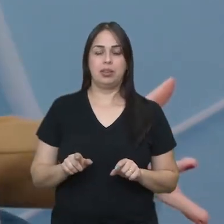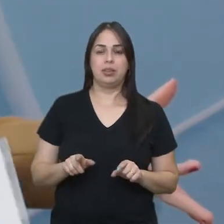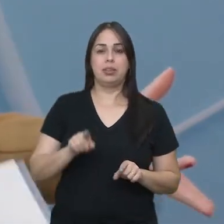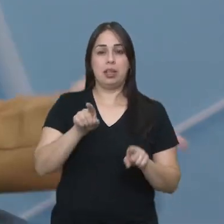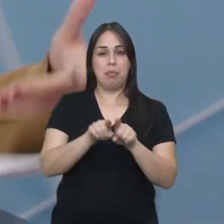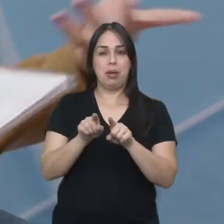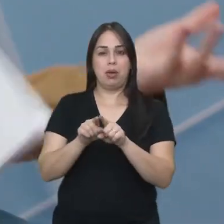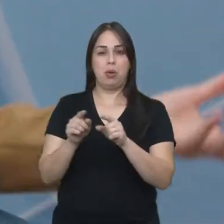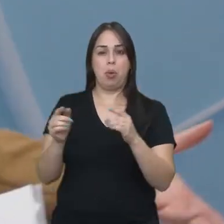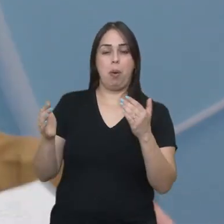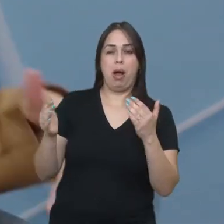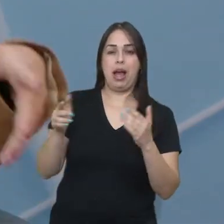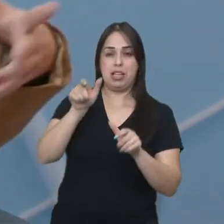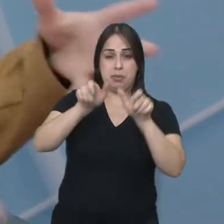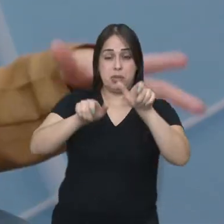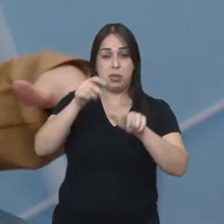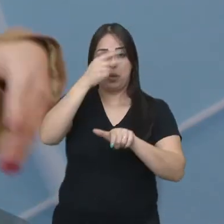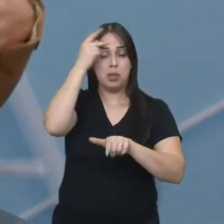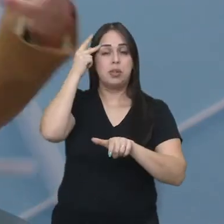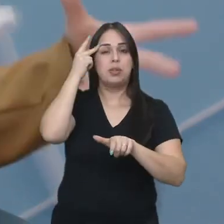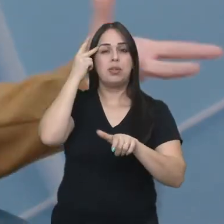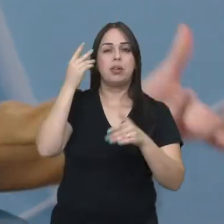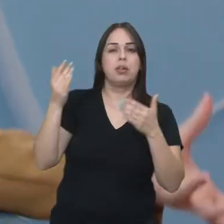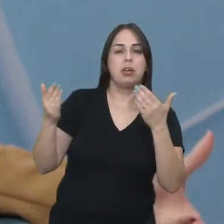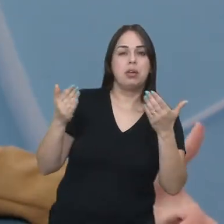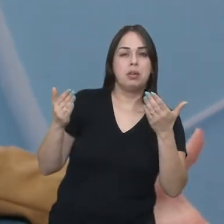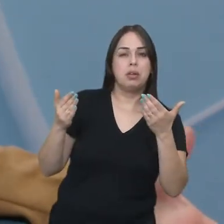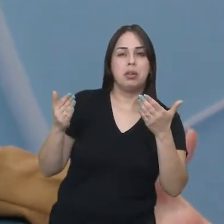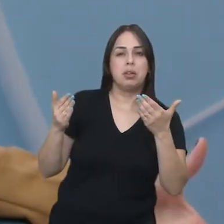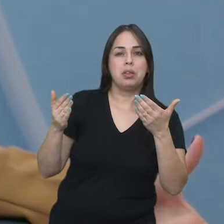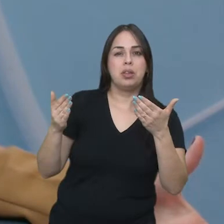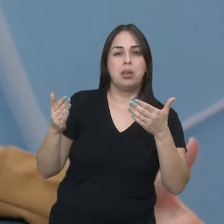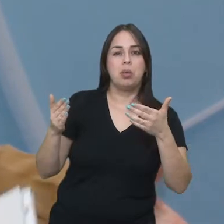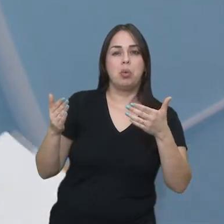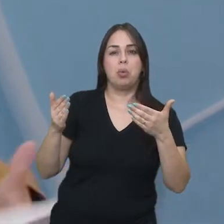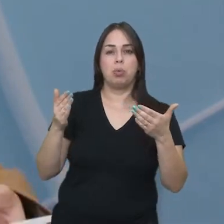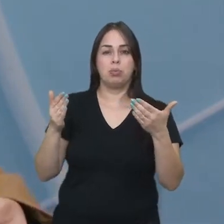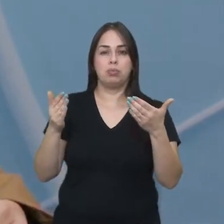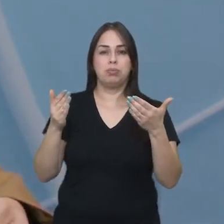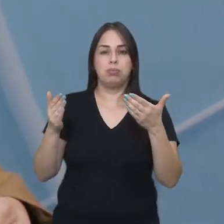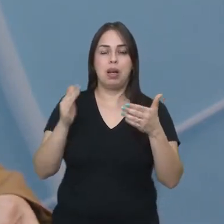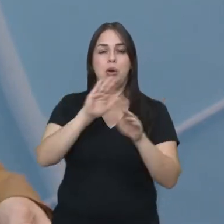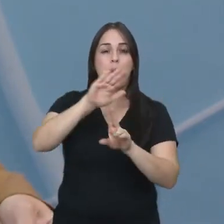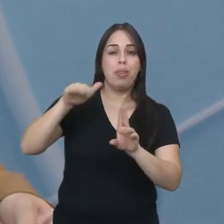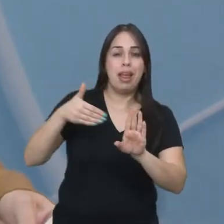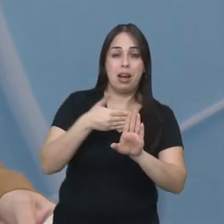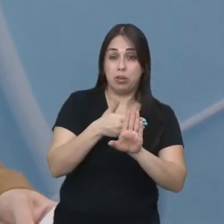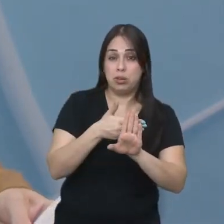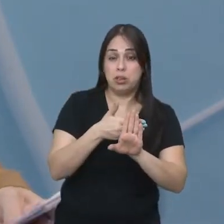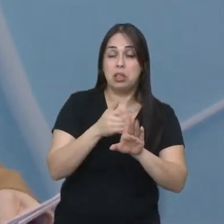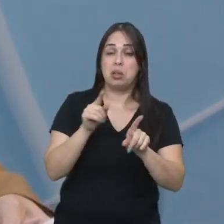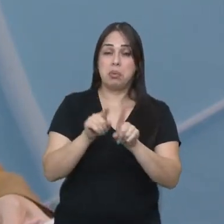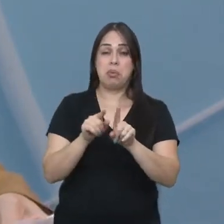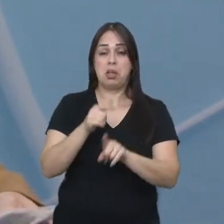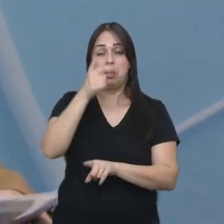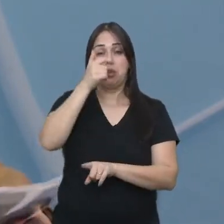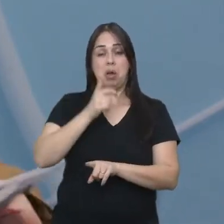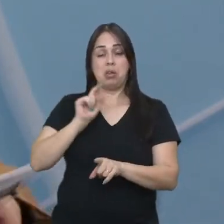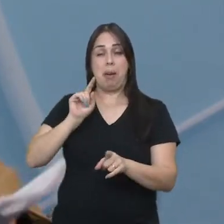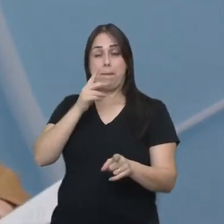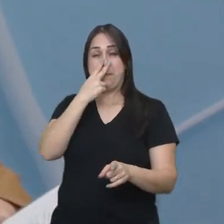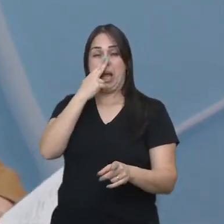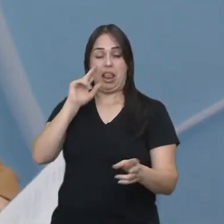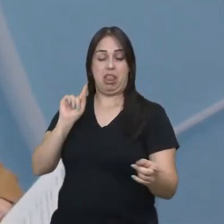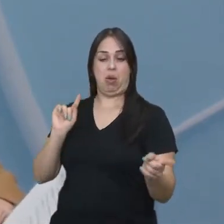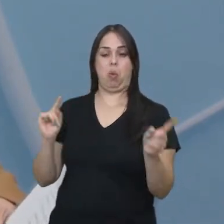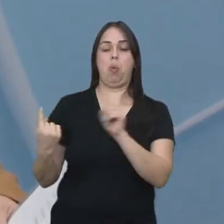associadas por muitas pessoas com ideologias Não é mesmo? Como a gente também ir na contramão